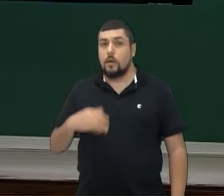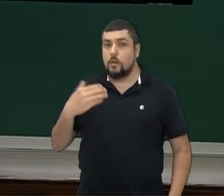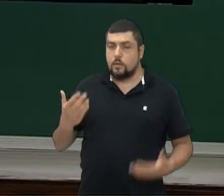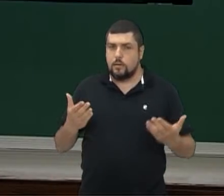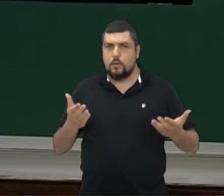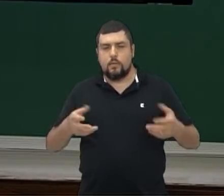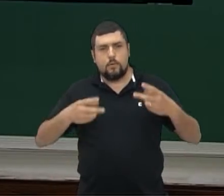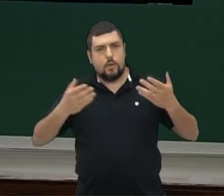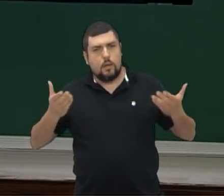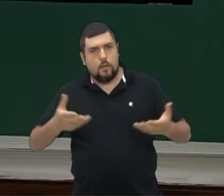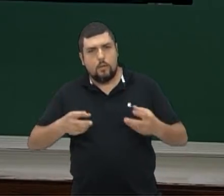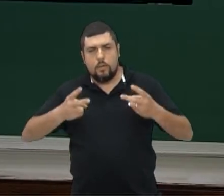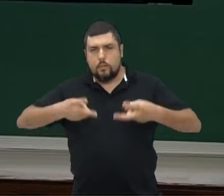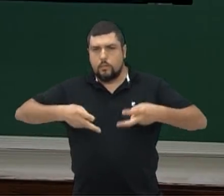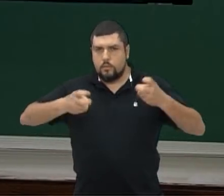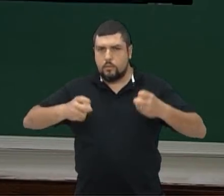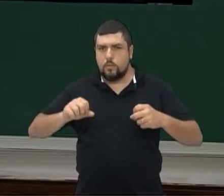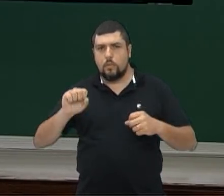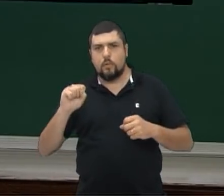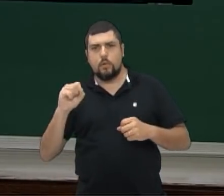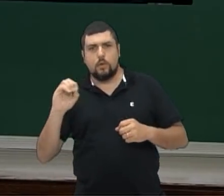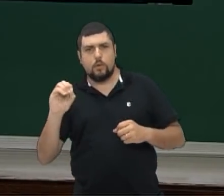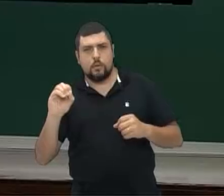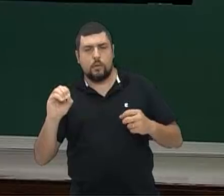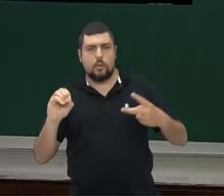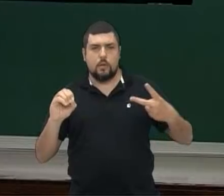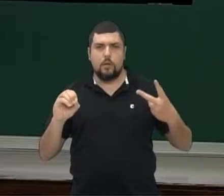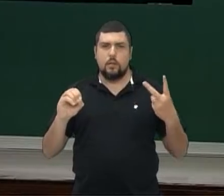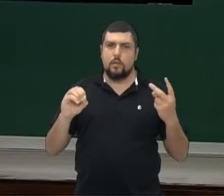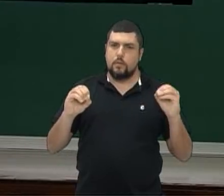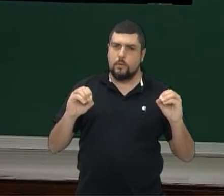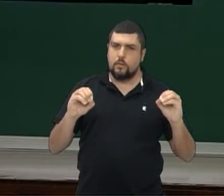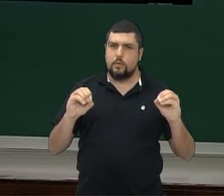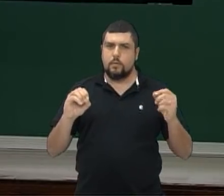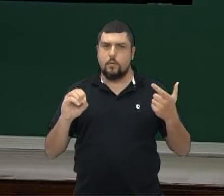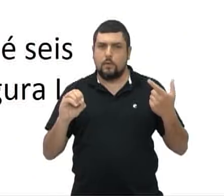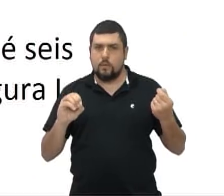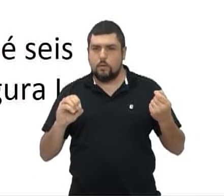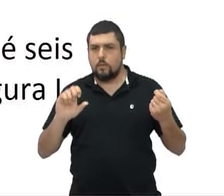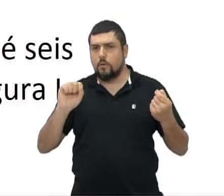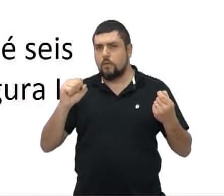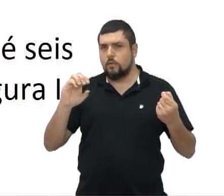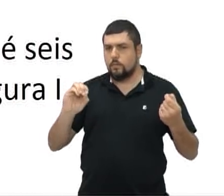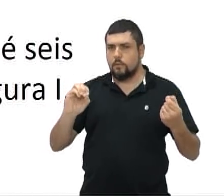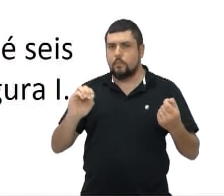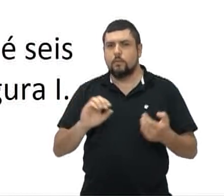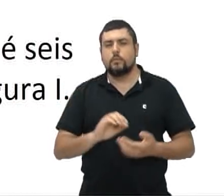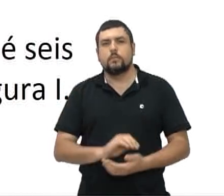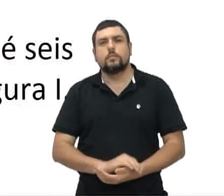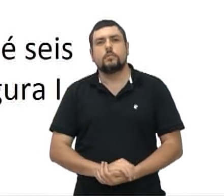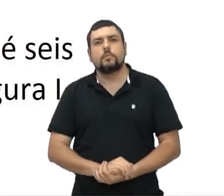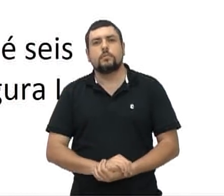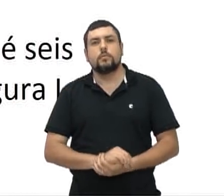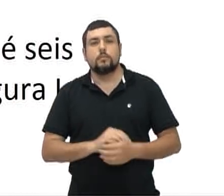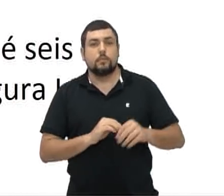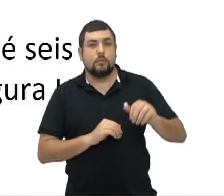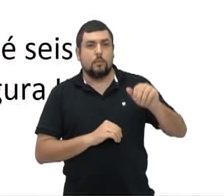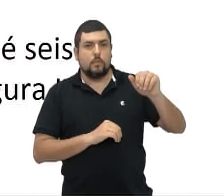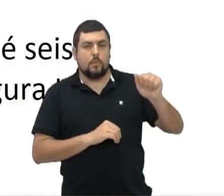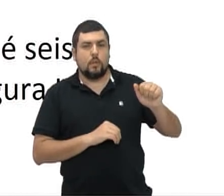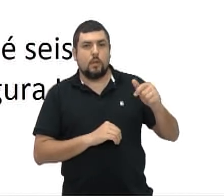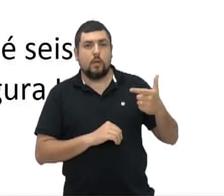identificar a proporção aqui, o tamanho da área de cada uma das duas figuras. Figura A,